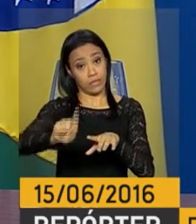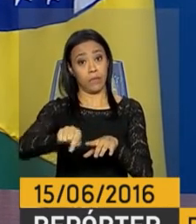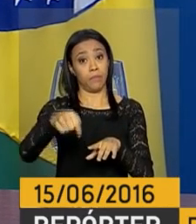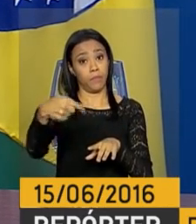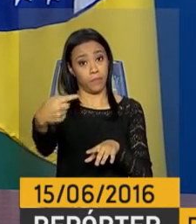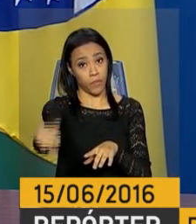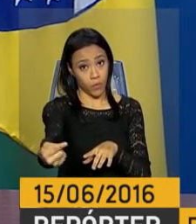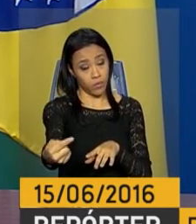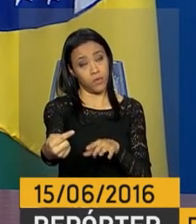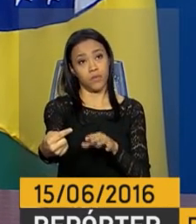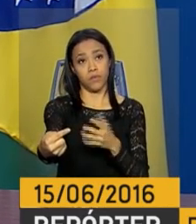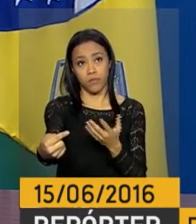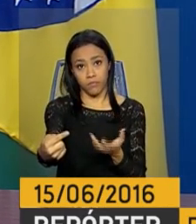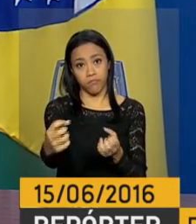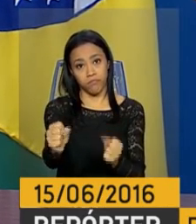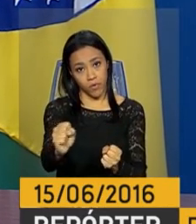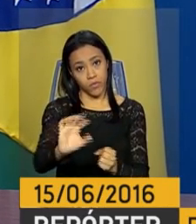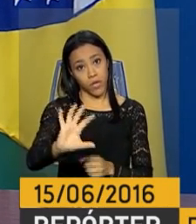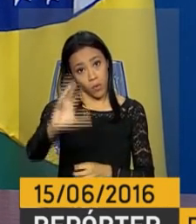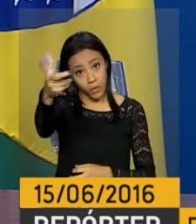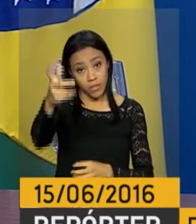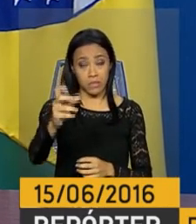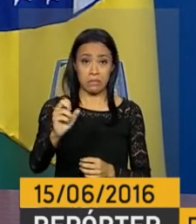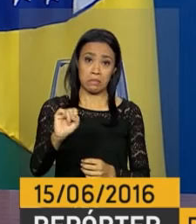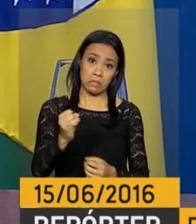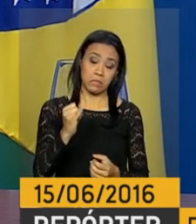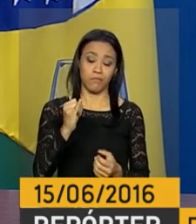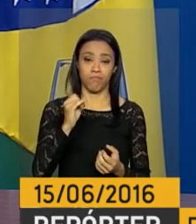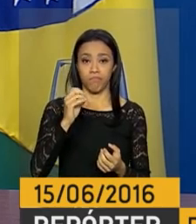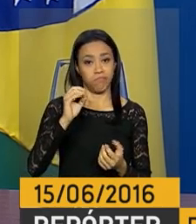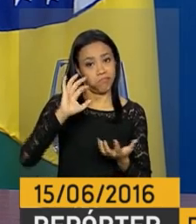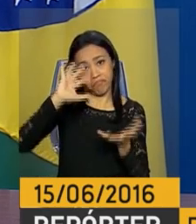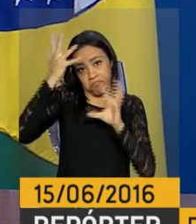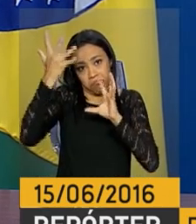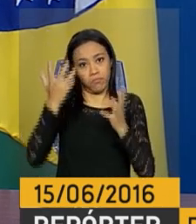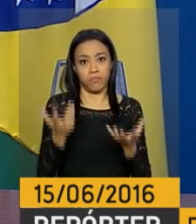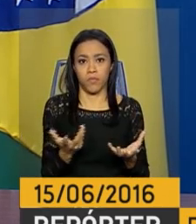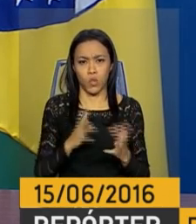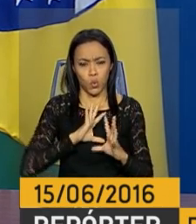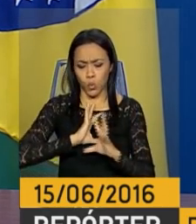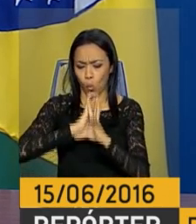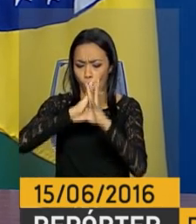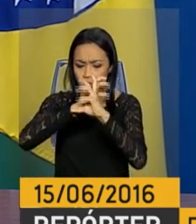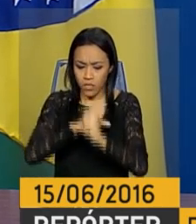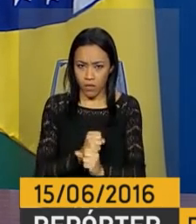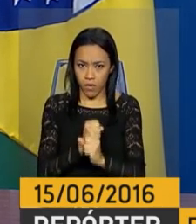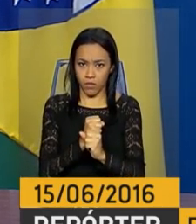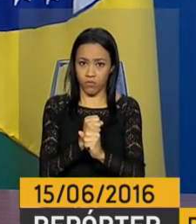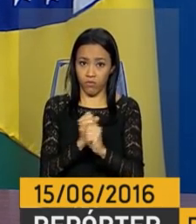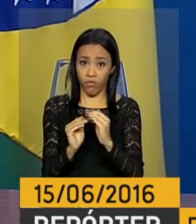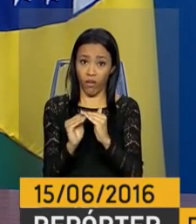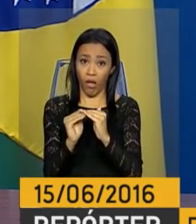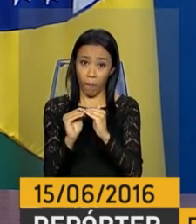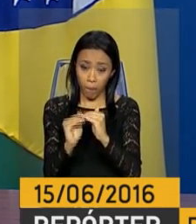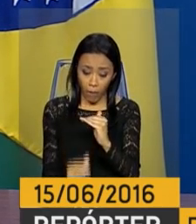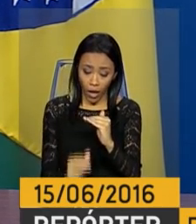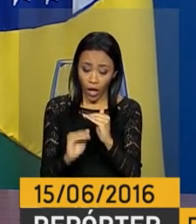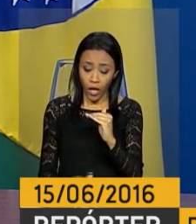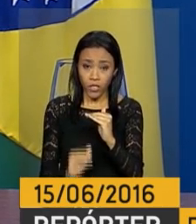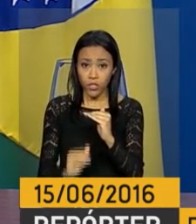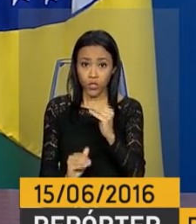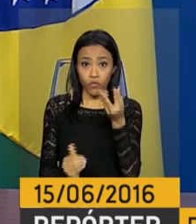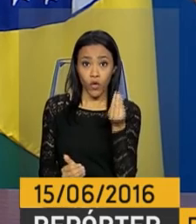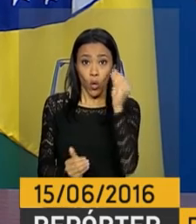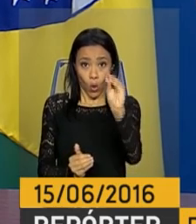digamos o que pode acontecer se porventura a todo o orçamento, etc, fori inferior ao que for